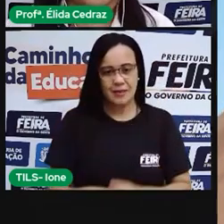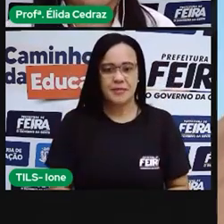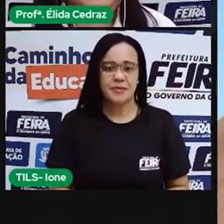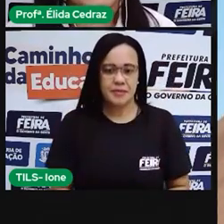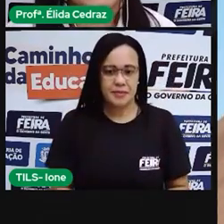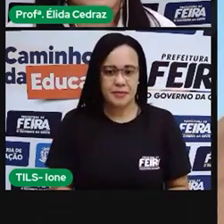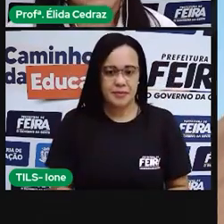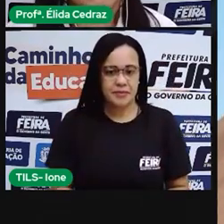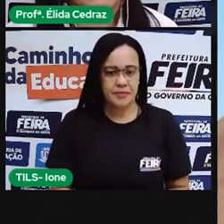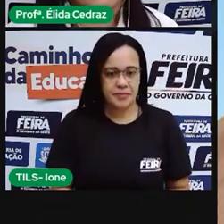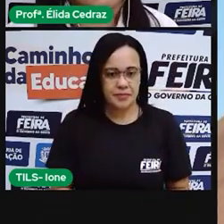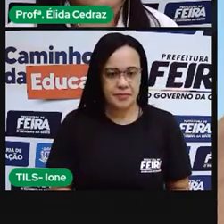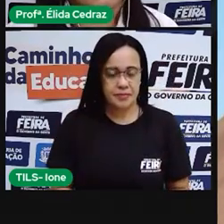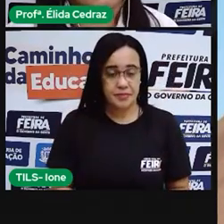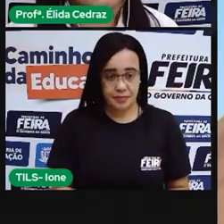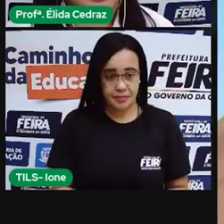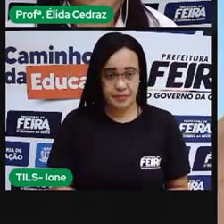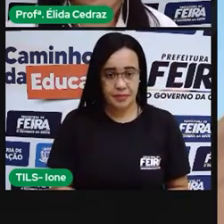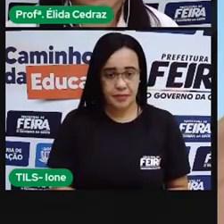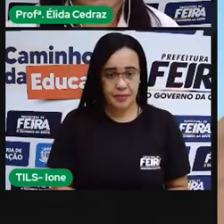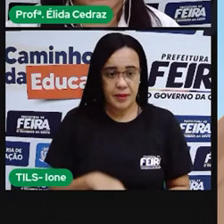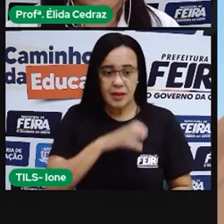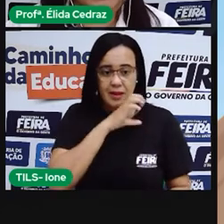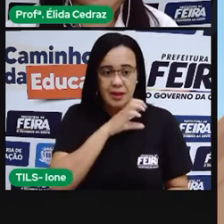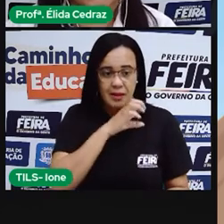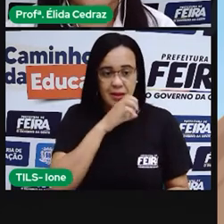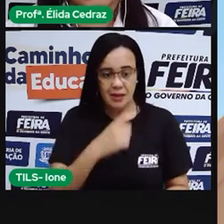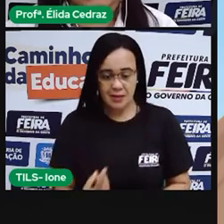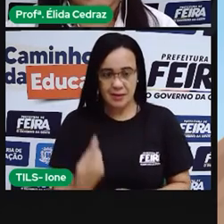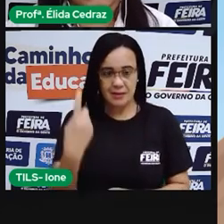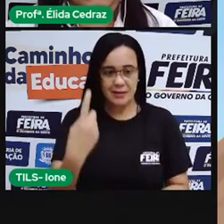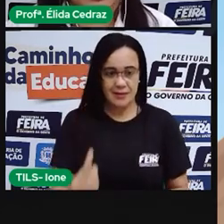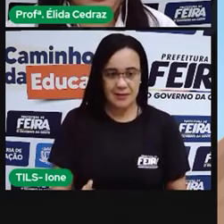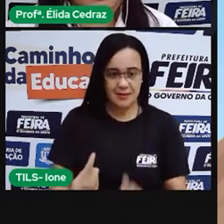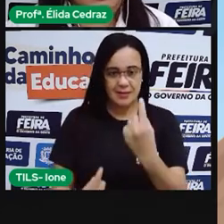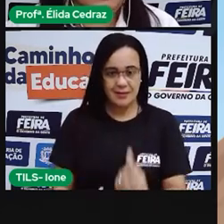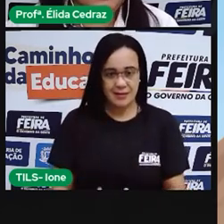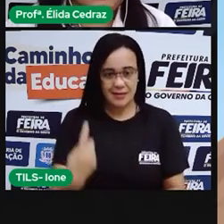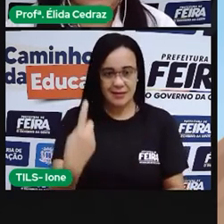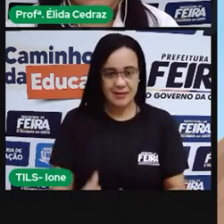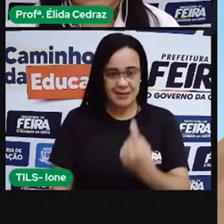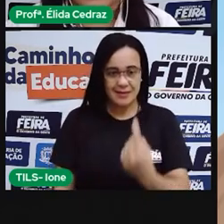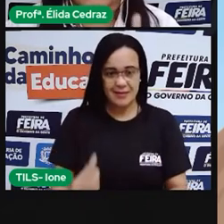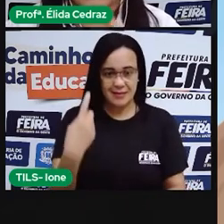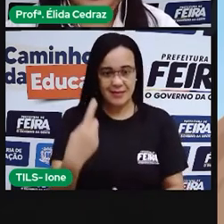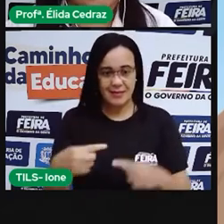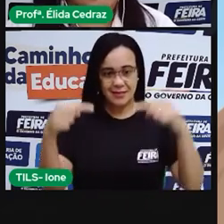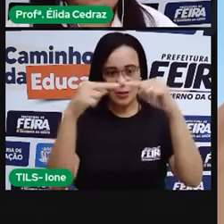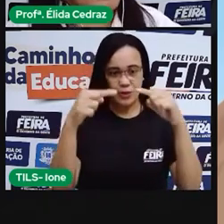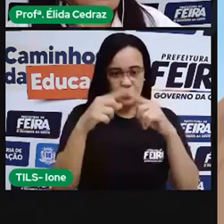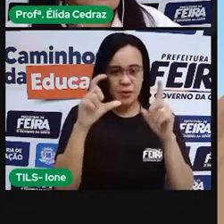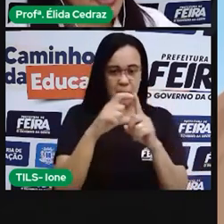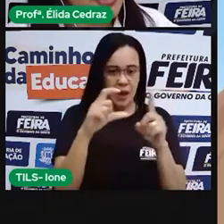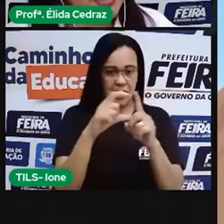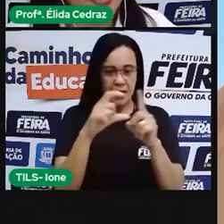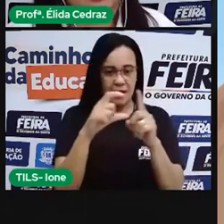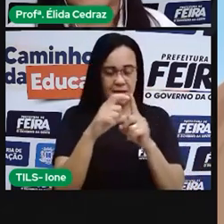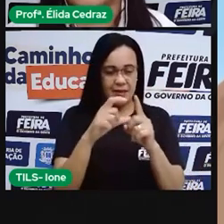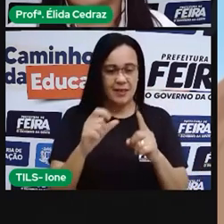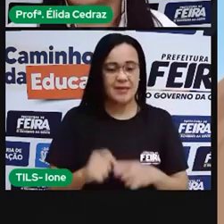Acerte as topeiras que estiverem corretas. Ó, gostoso. Ó, é com